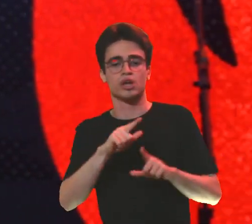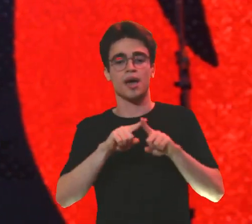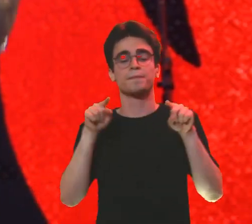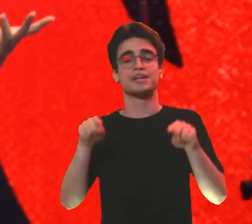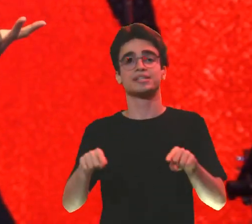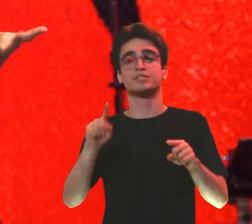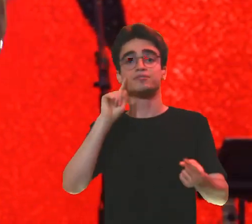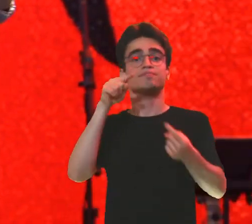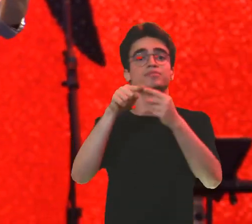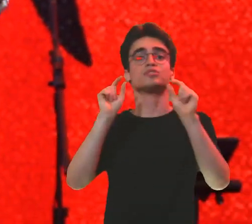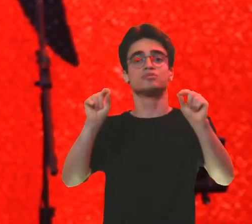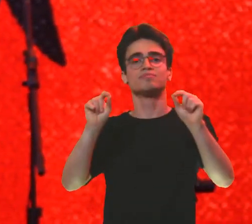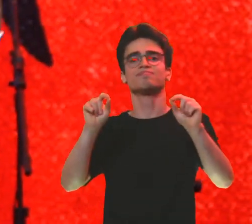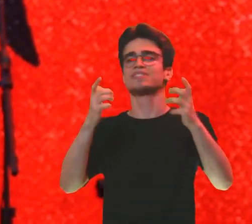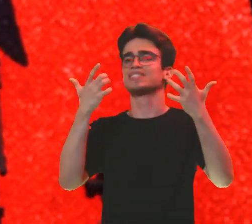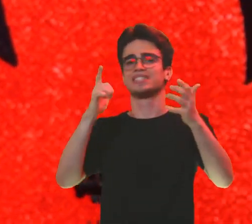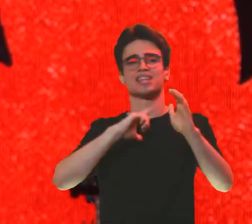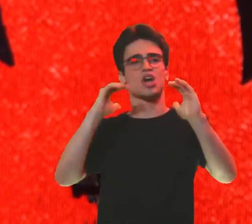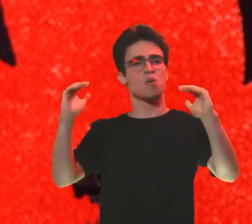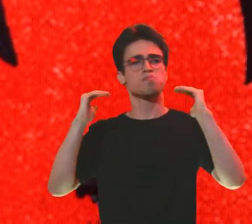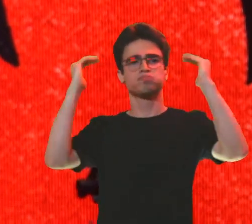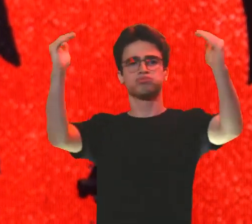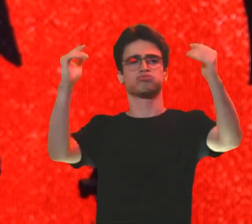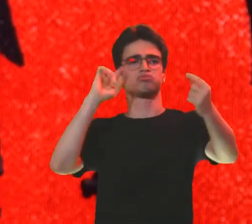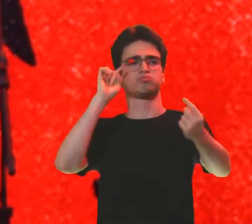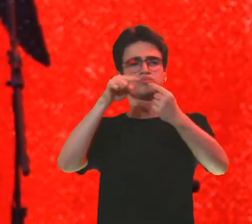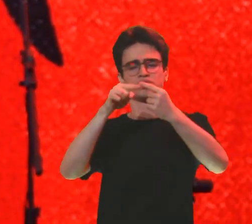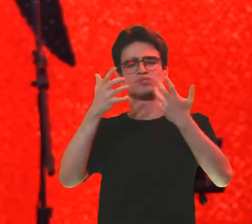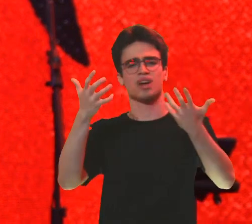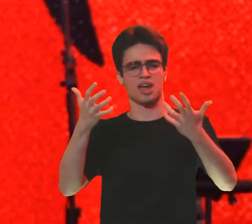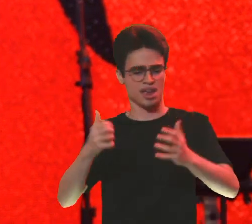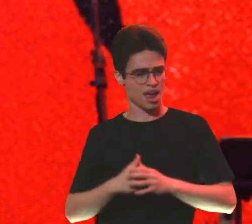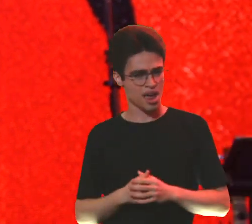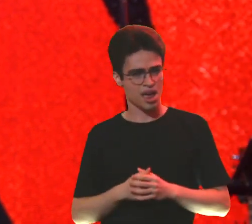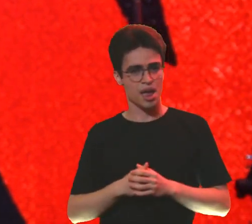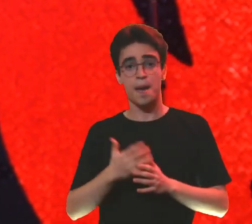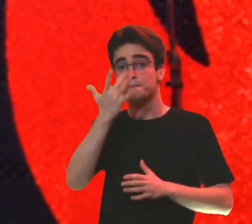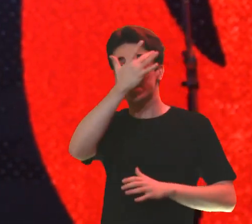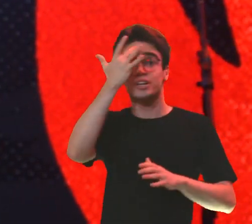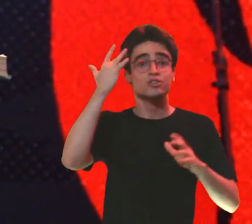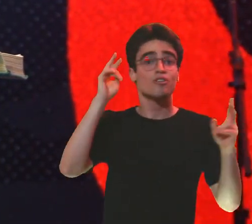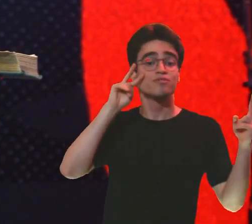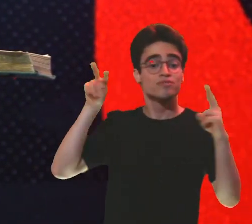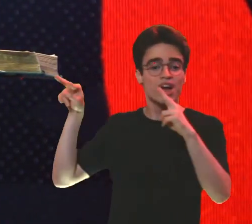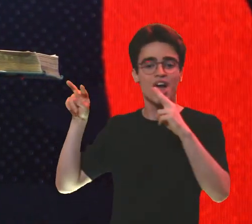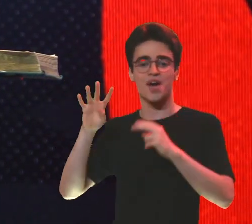para alcançar algo maior, para que as pessoas possam conhecer Jesus.